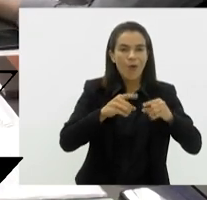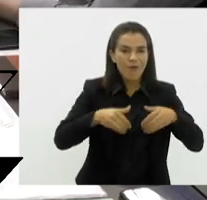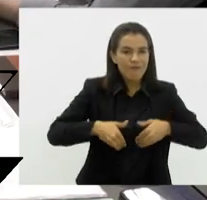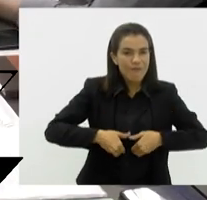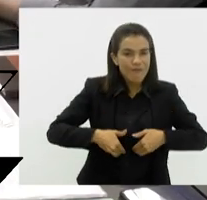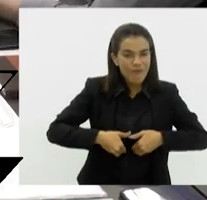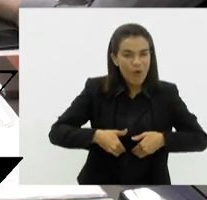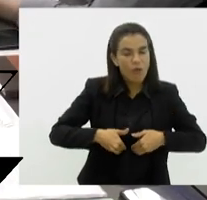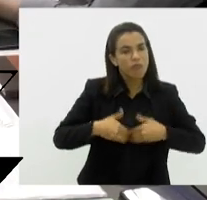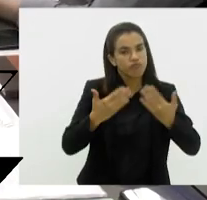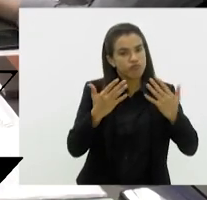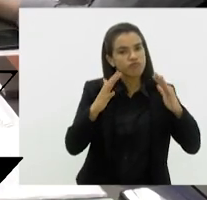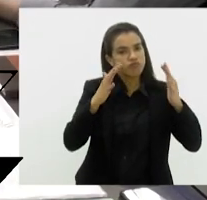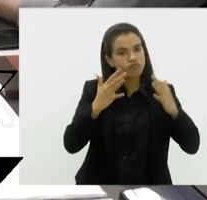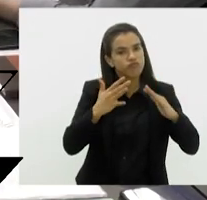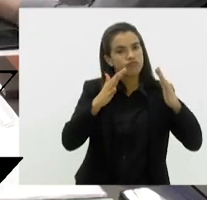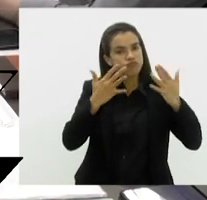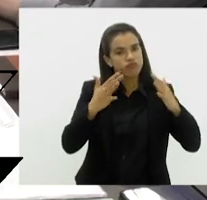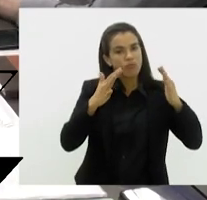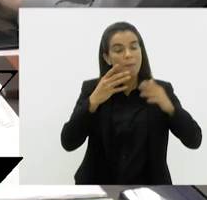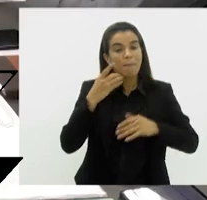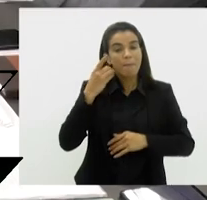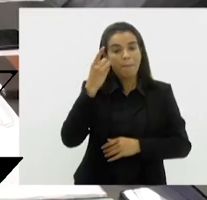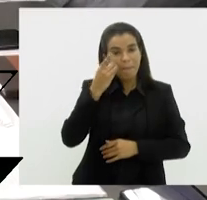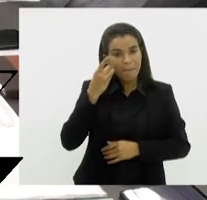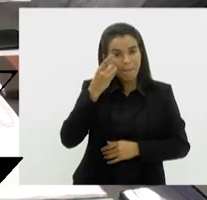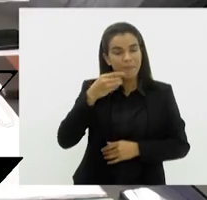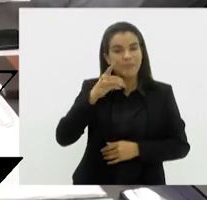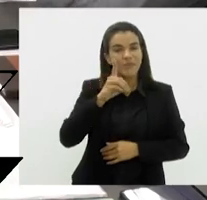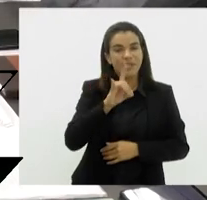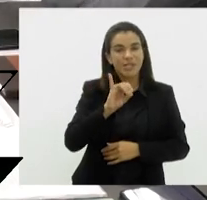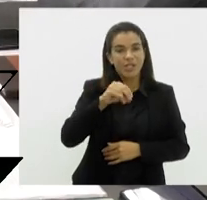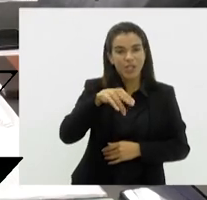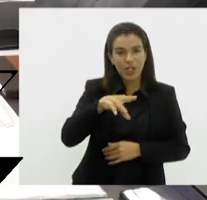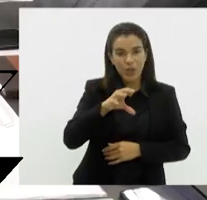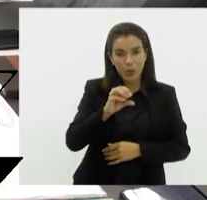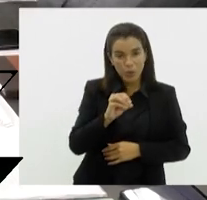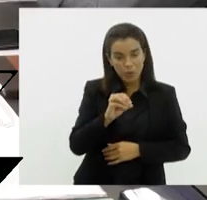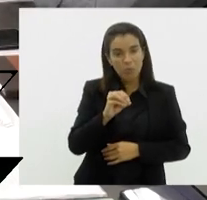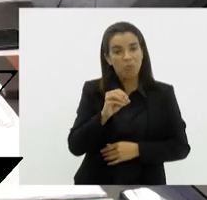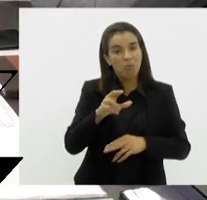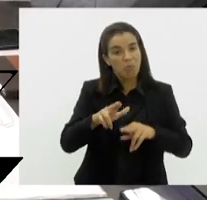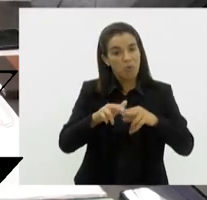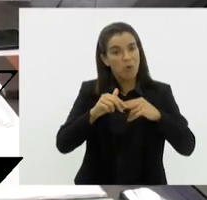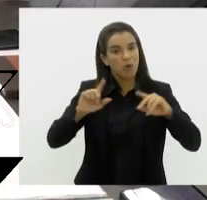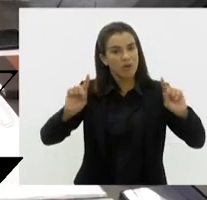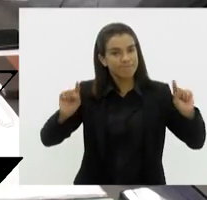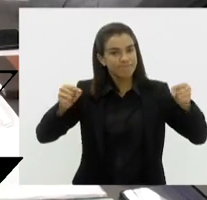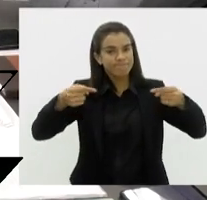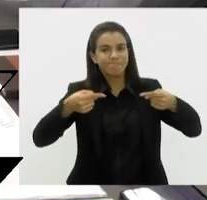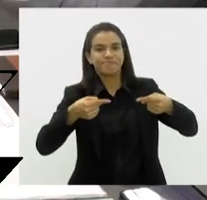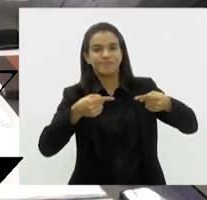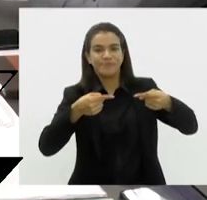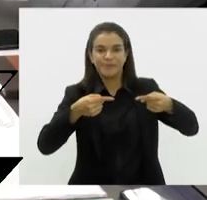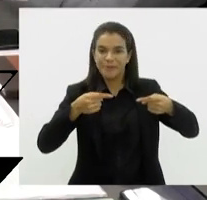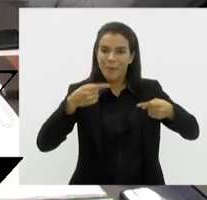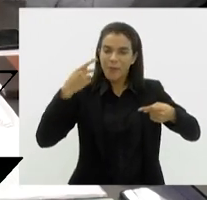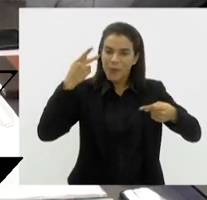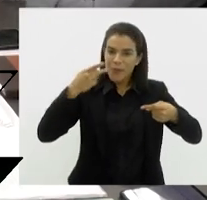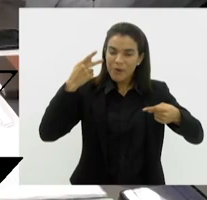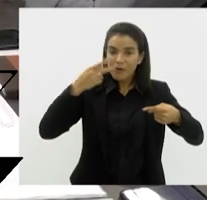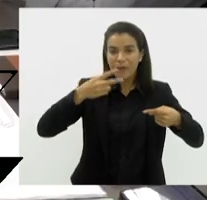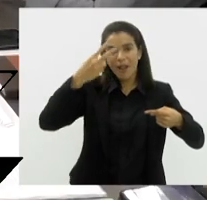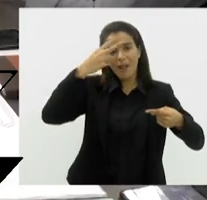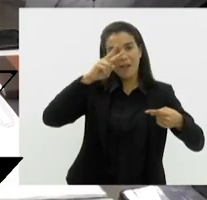eu louvo aqui o deputado Marcelo Dino por ter até uma posição política bem diferente, de ter lembrado